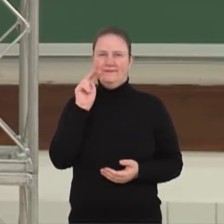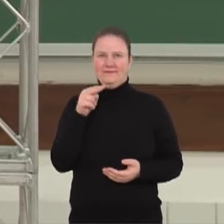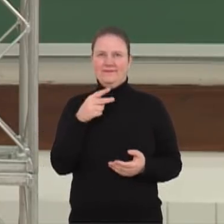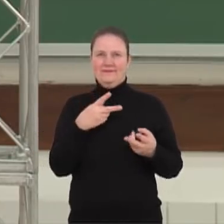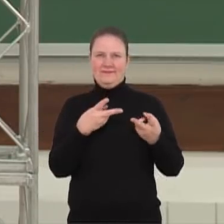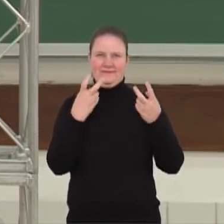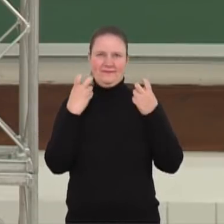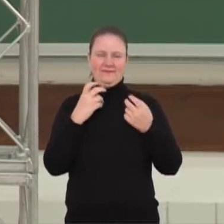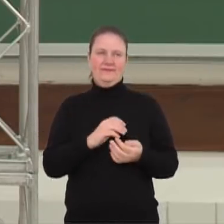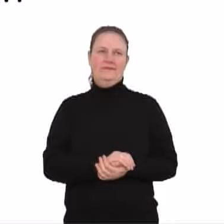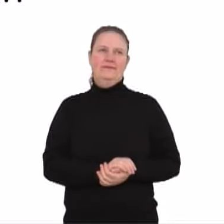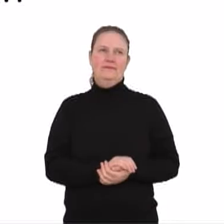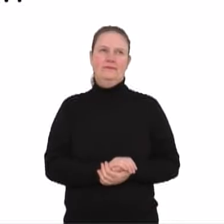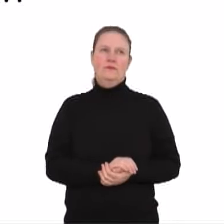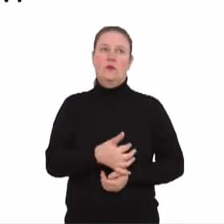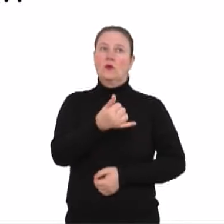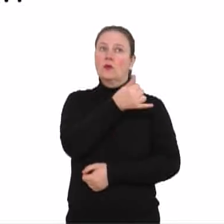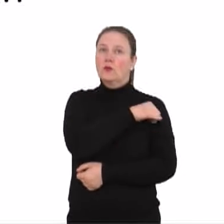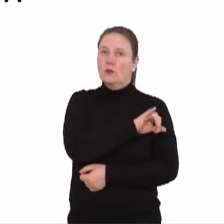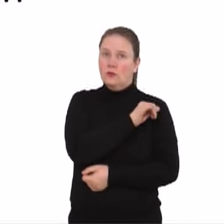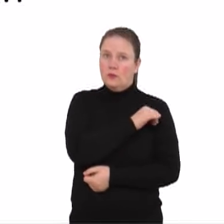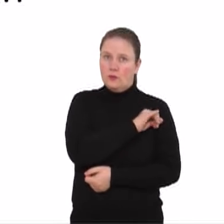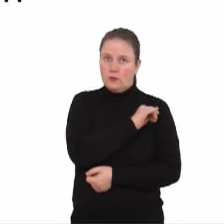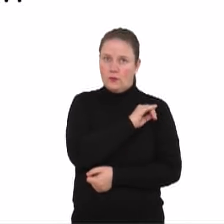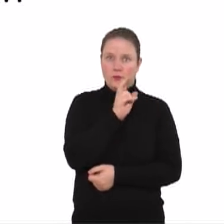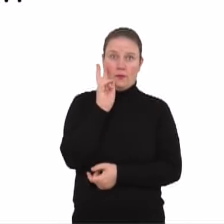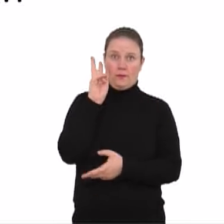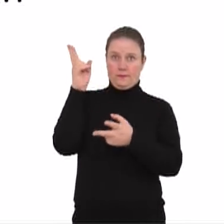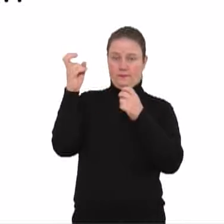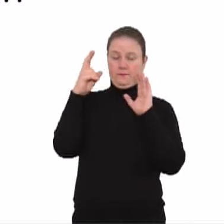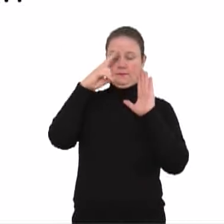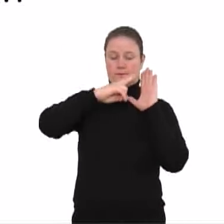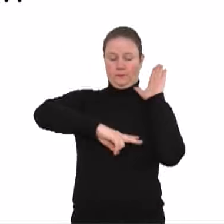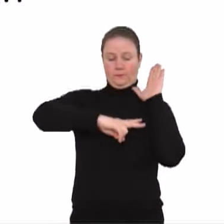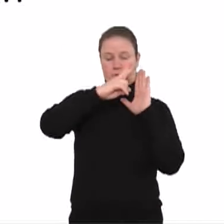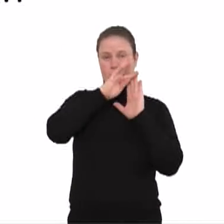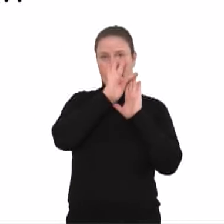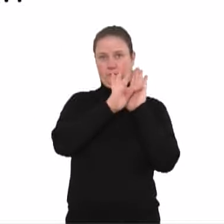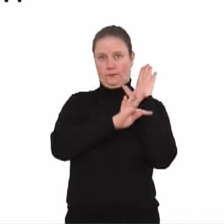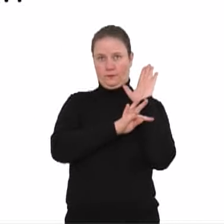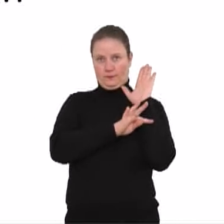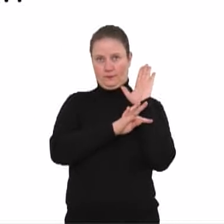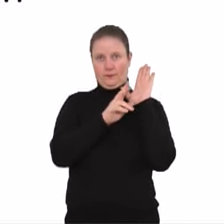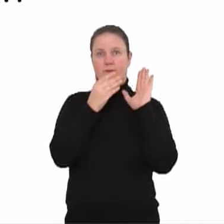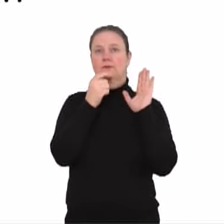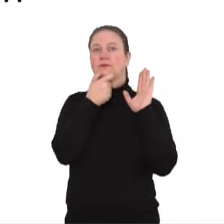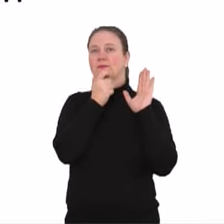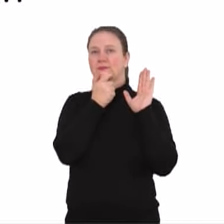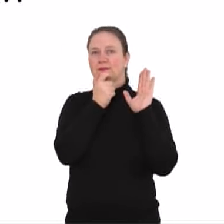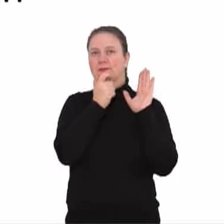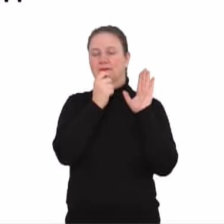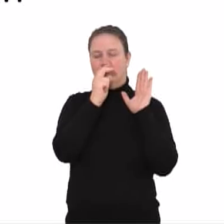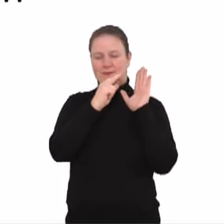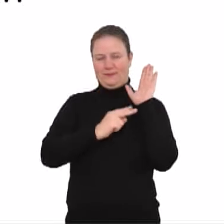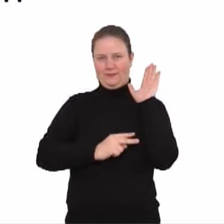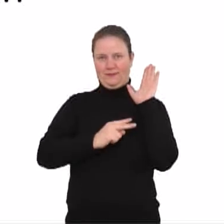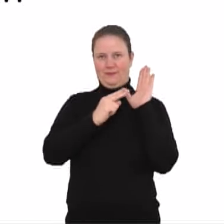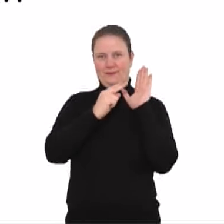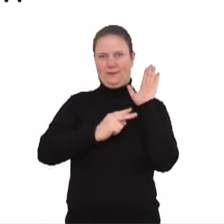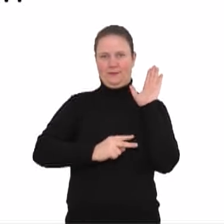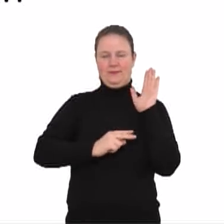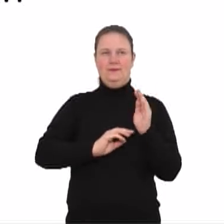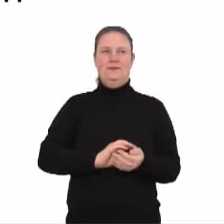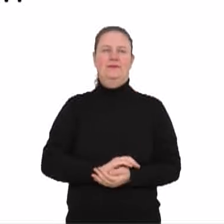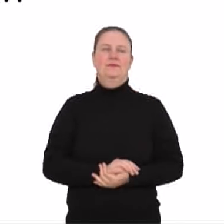então. Rio de Janeiro is the most beautiful city of Brazil, surrounded by lovely hills